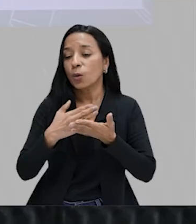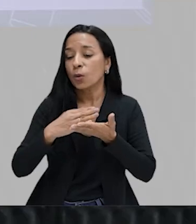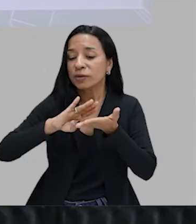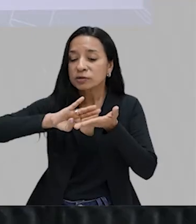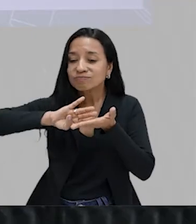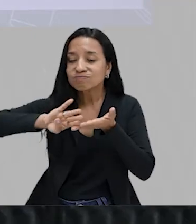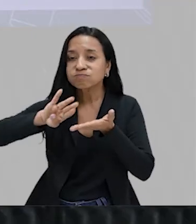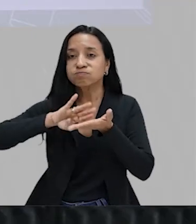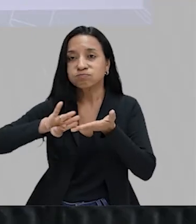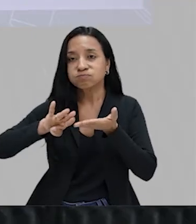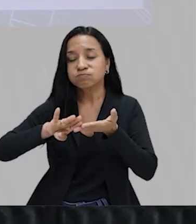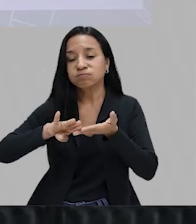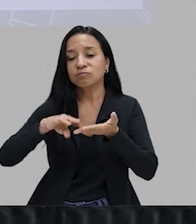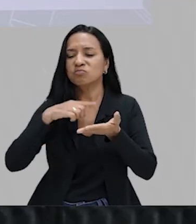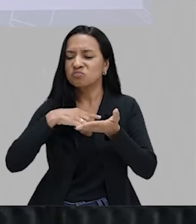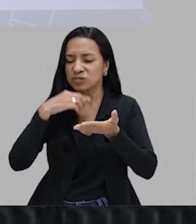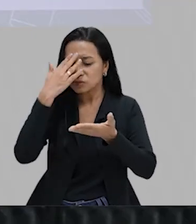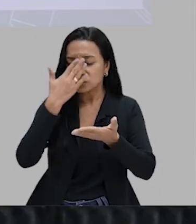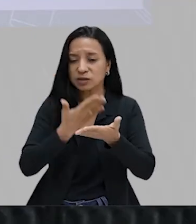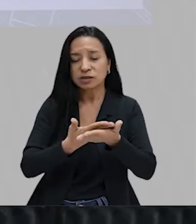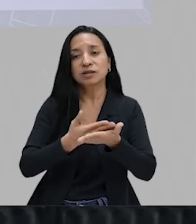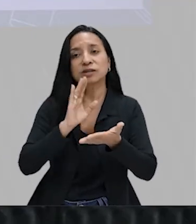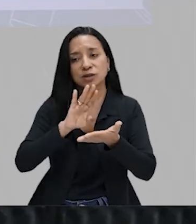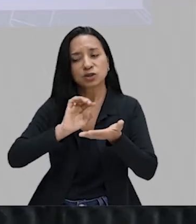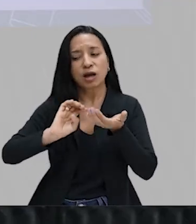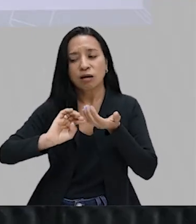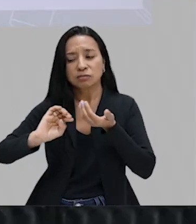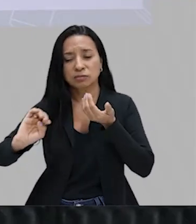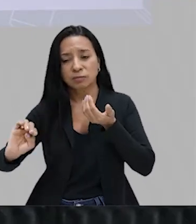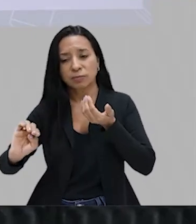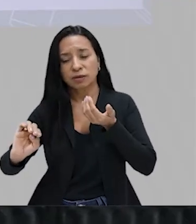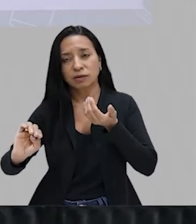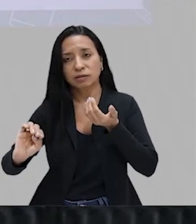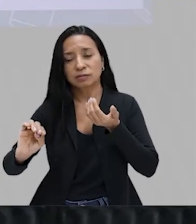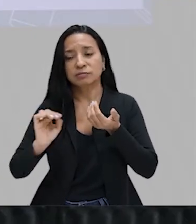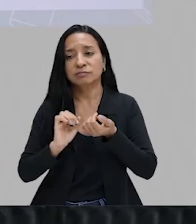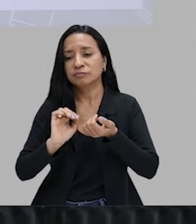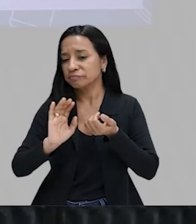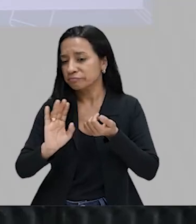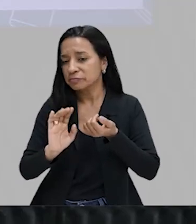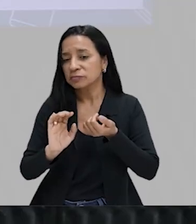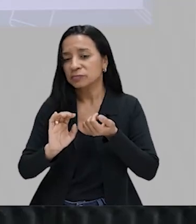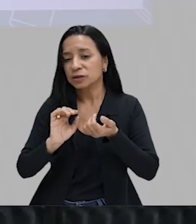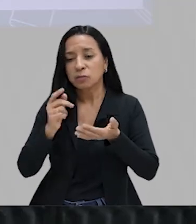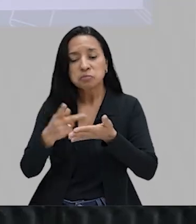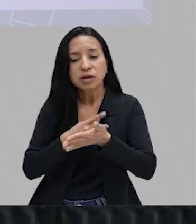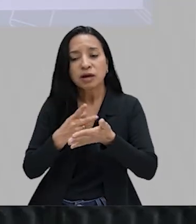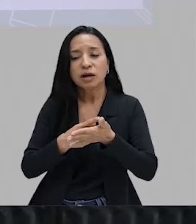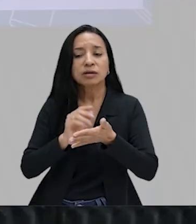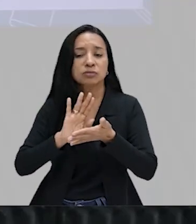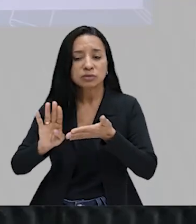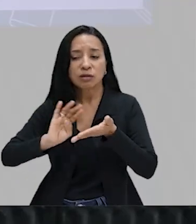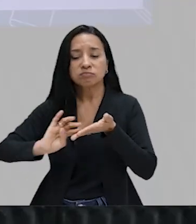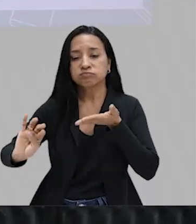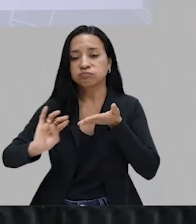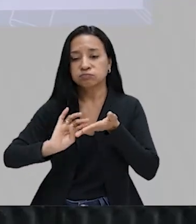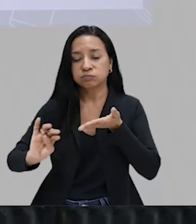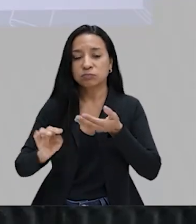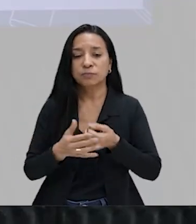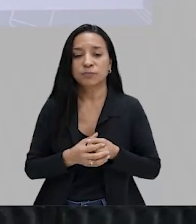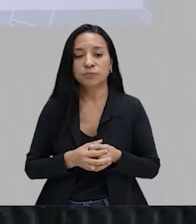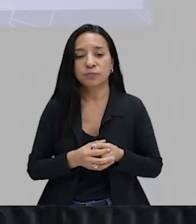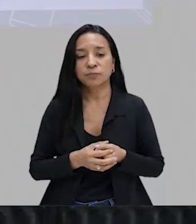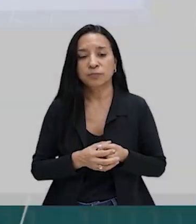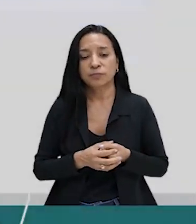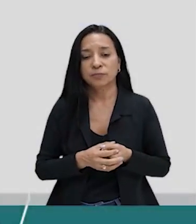também. Aquele que eu já tenho certeza, eu já deixo separadinho ali, e aqueles que eu tenho absoluta certeza que não é, já vou riscando.